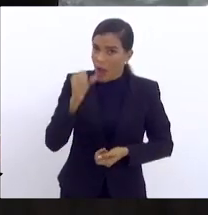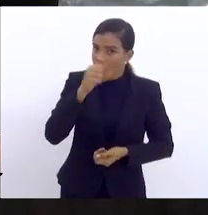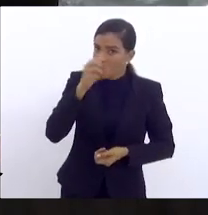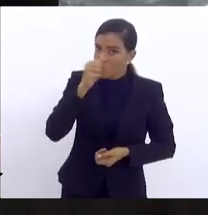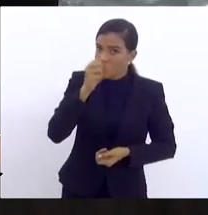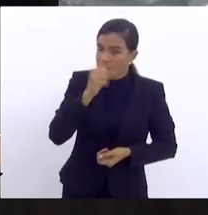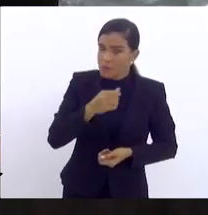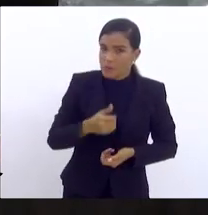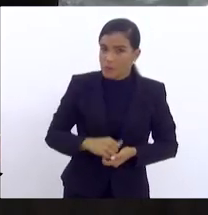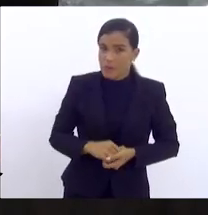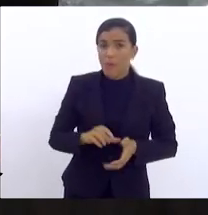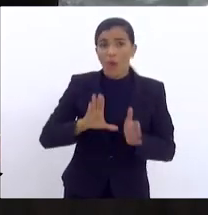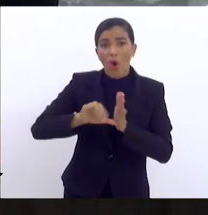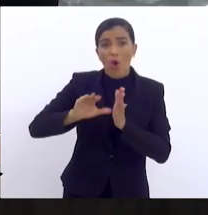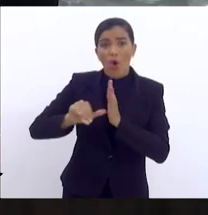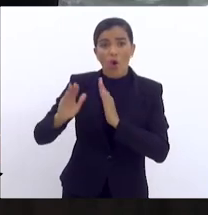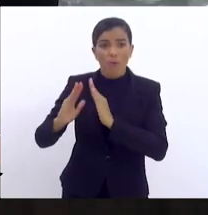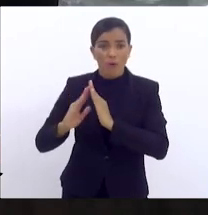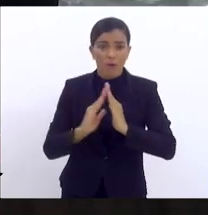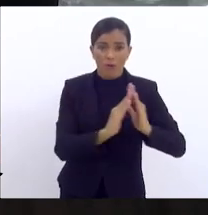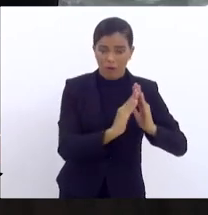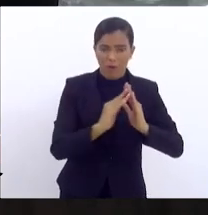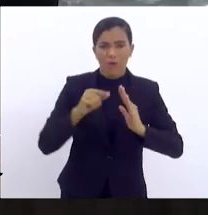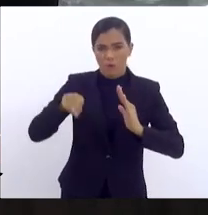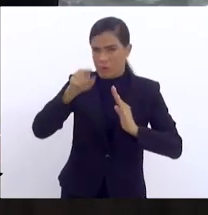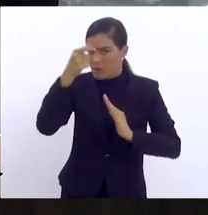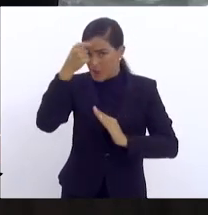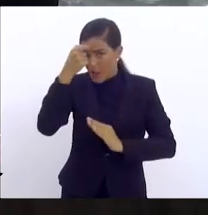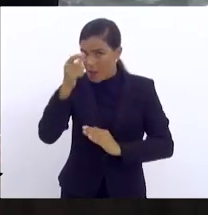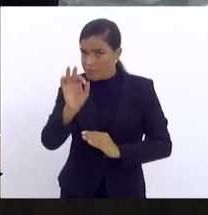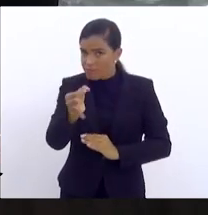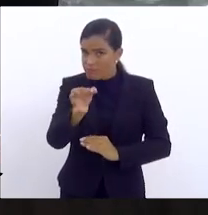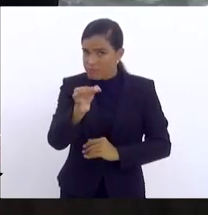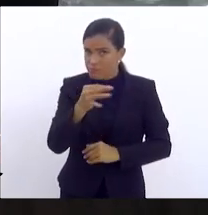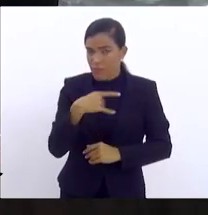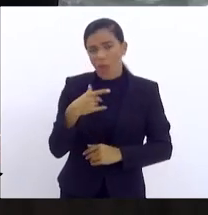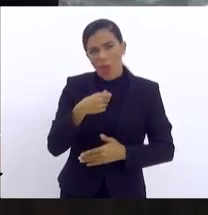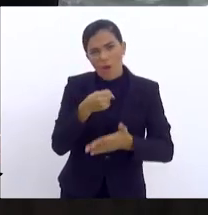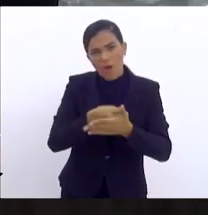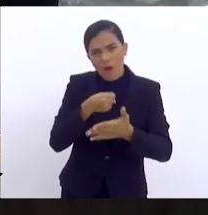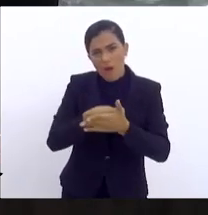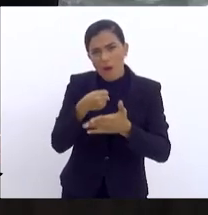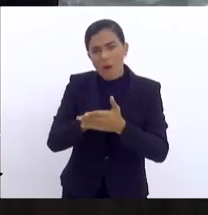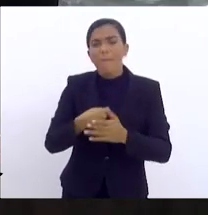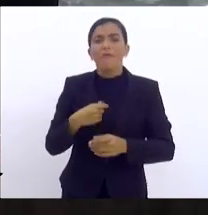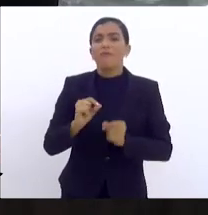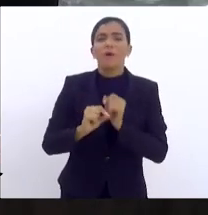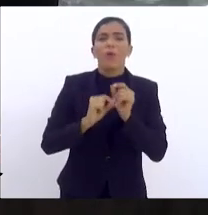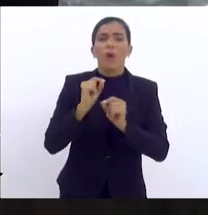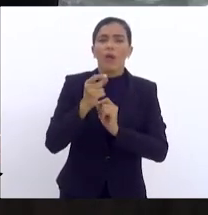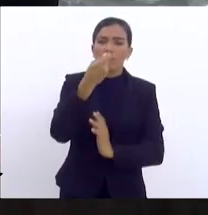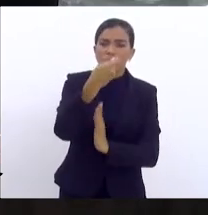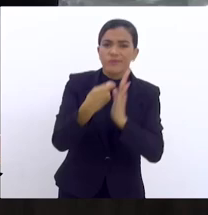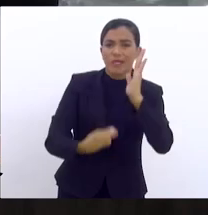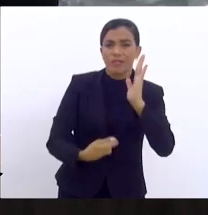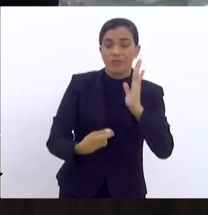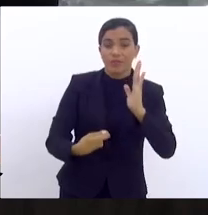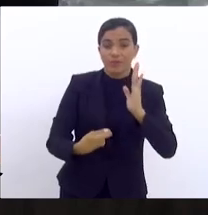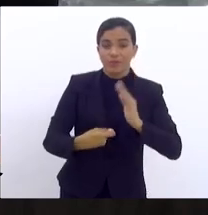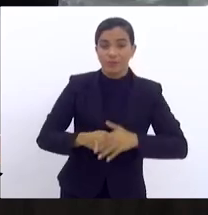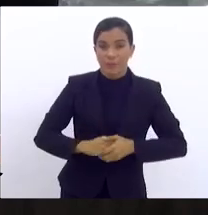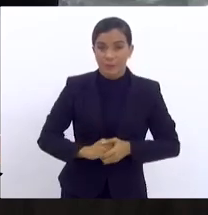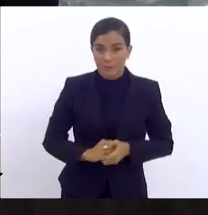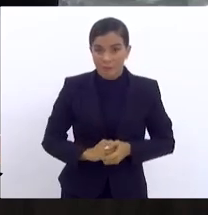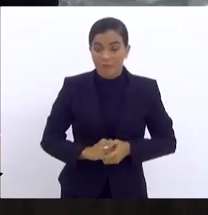como e o roubo de residências o senhor também está ciente disso eu tenho batido muito para que faça o registro e